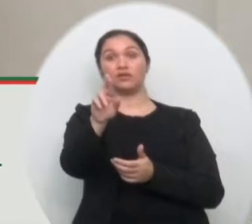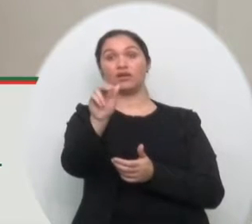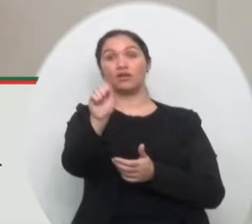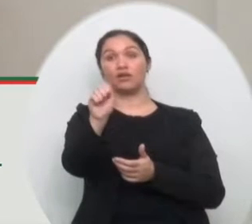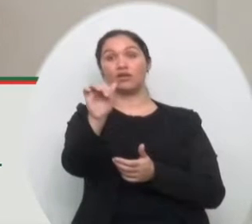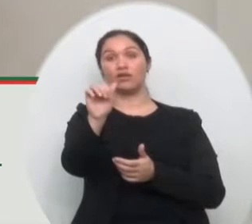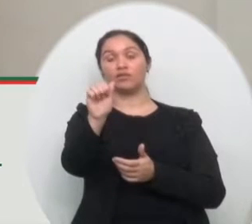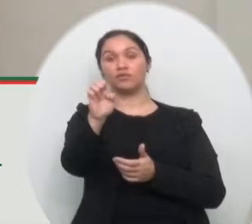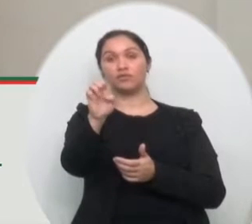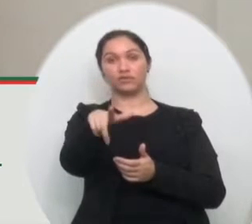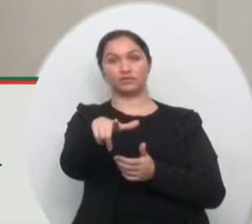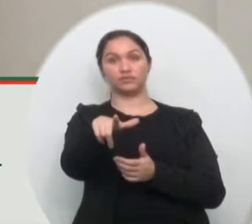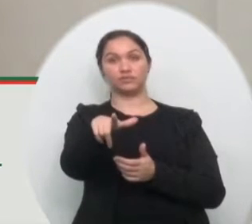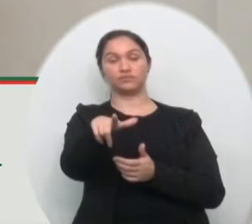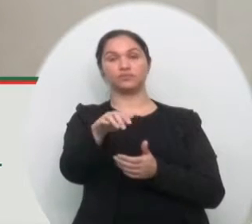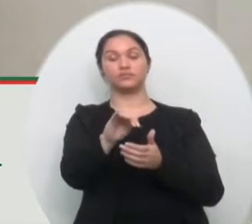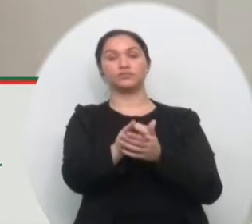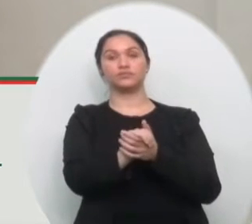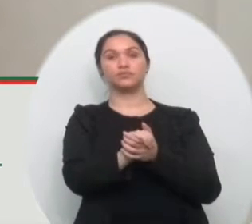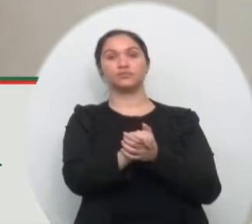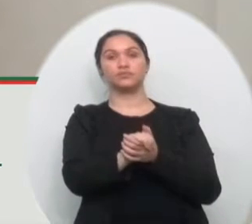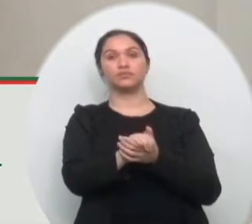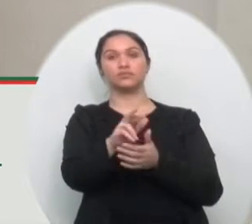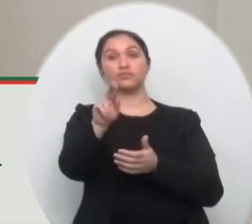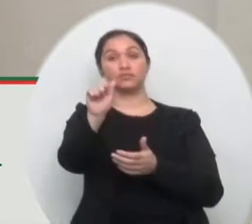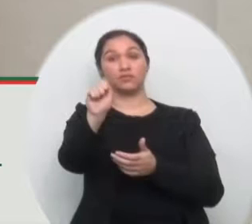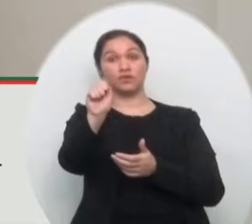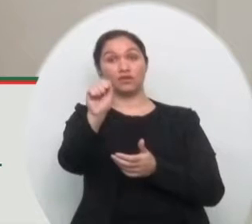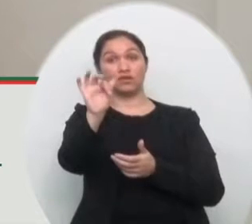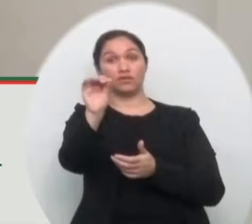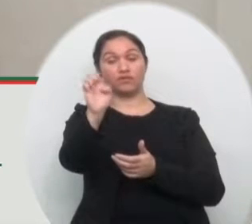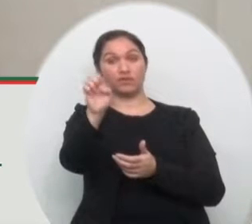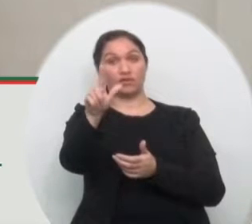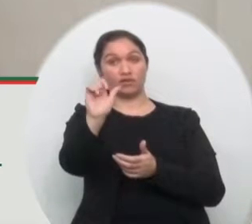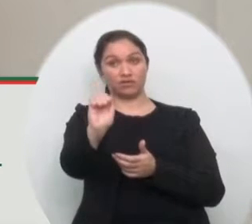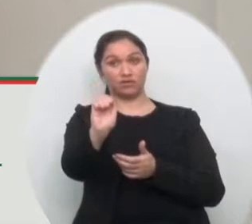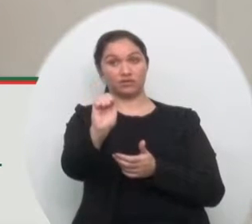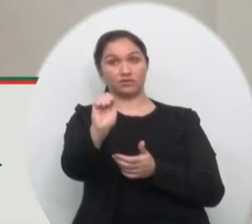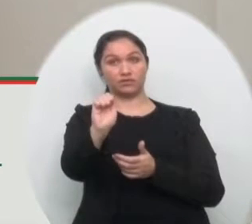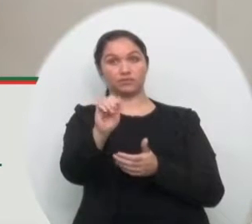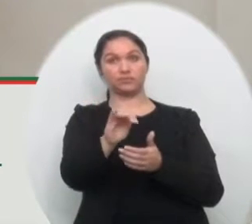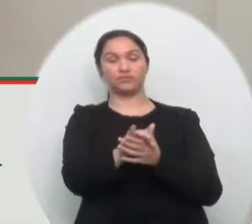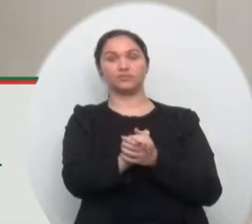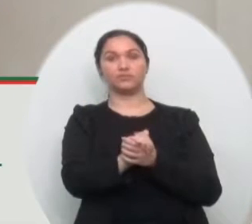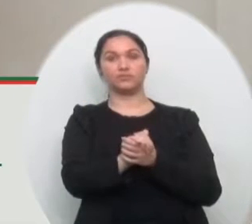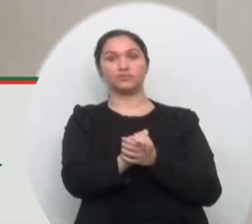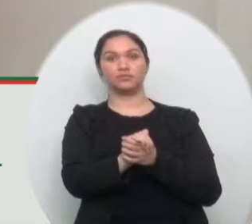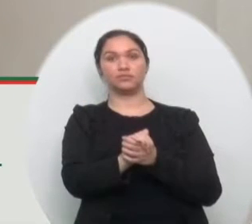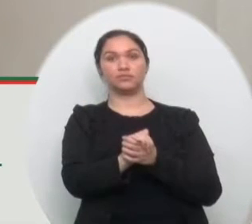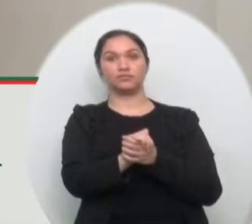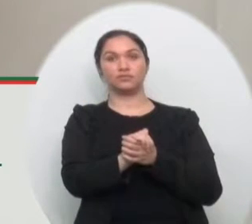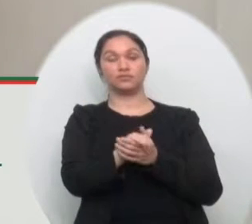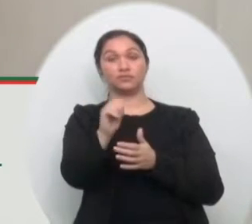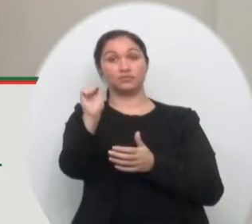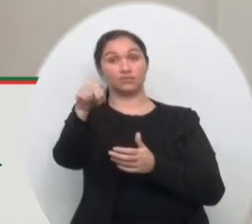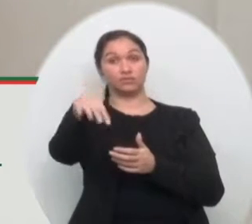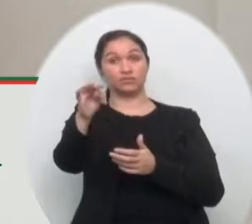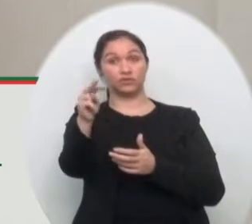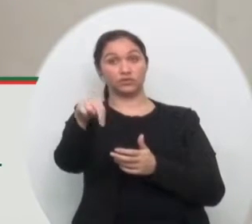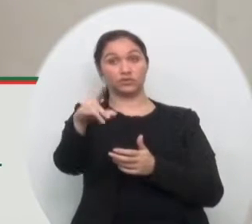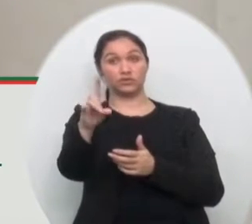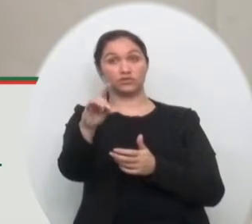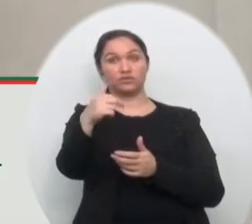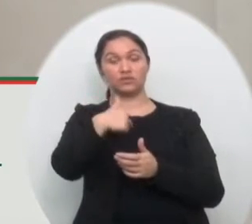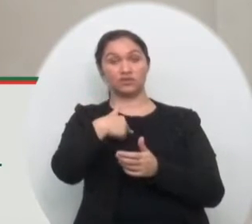Giovana Mondardo, Rafaela Antonini. E eu fiz questão de olhar para trás quando eu vi o nome da Rafaela Antonini, porque nós fizemos um mestrado